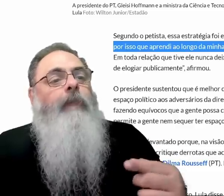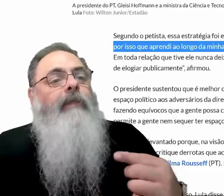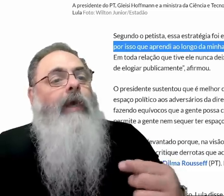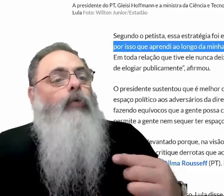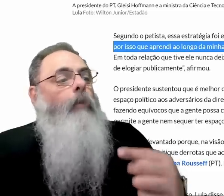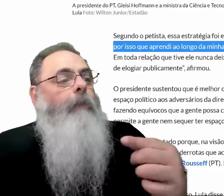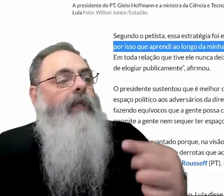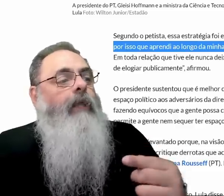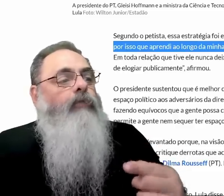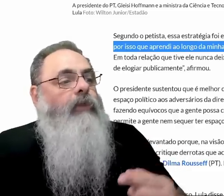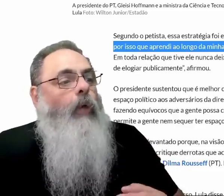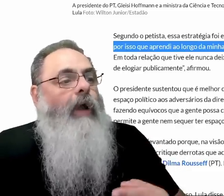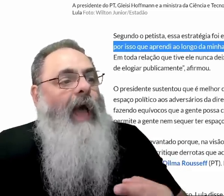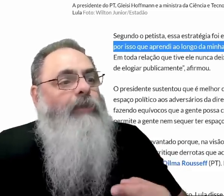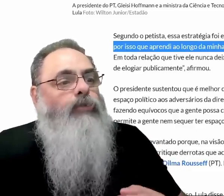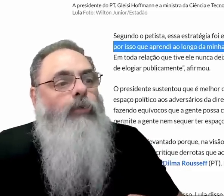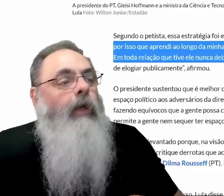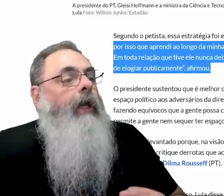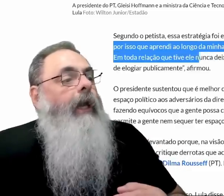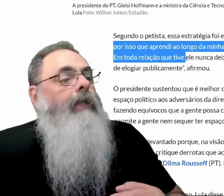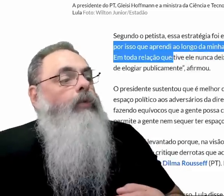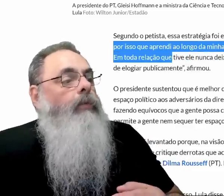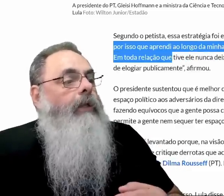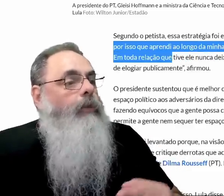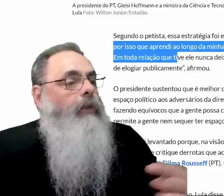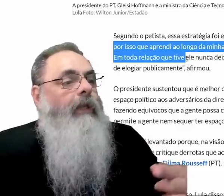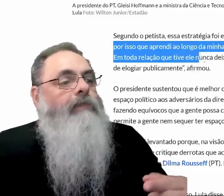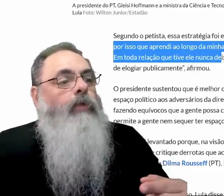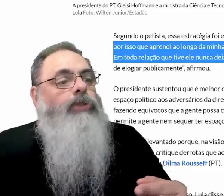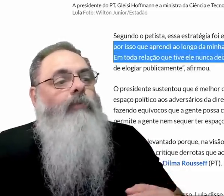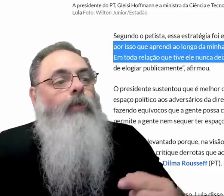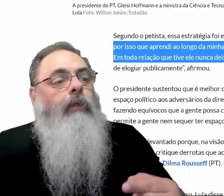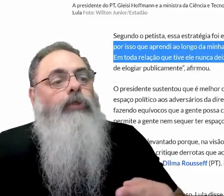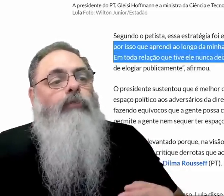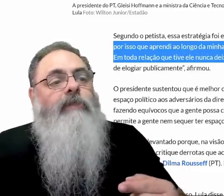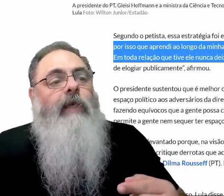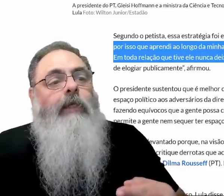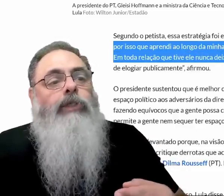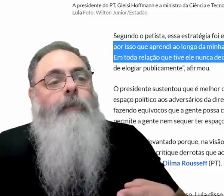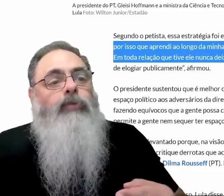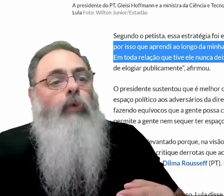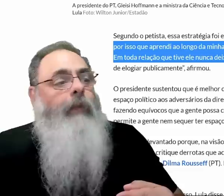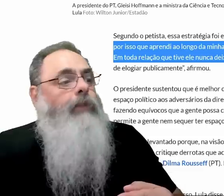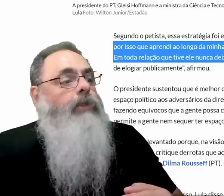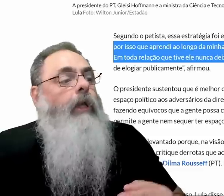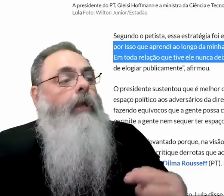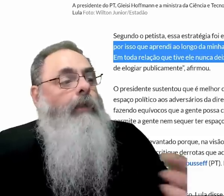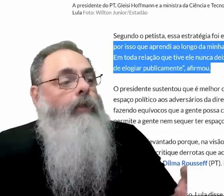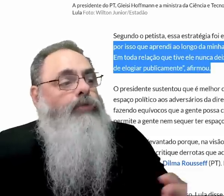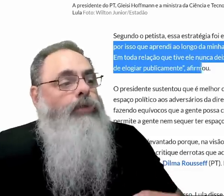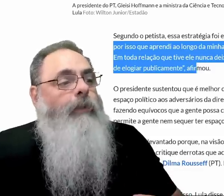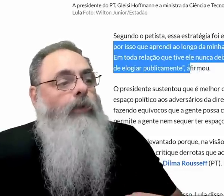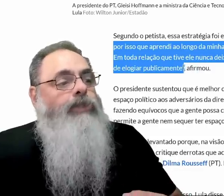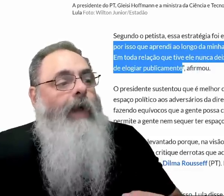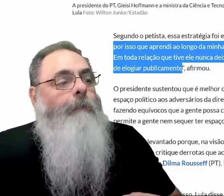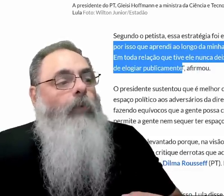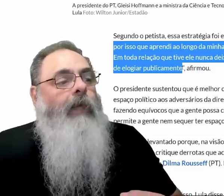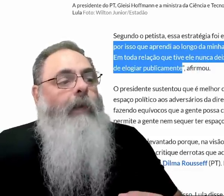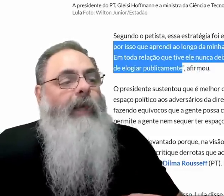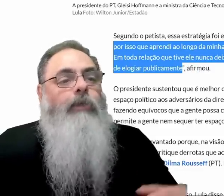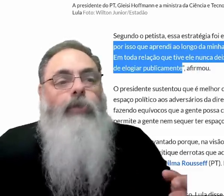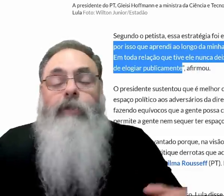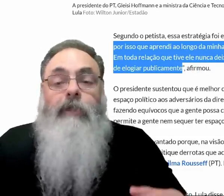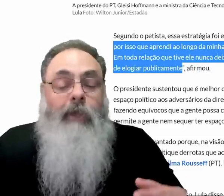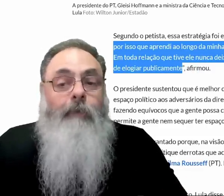respeitar o companheiro Fidel Castro ele nunca e toda relação que tive ele nunca deixou fazer a crítica pessoalmente e não deixou de me elogiar